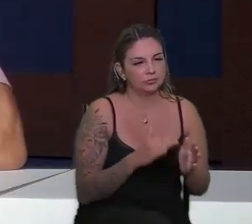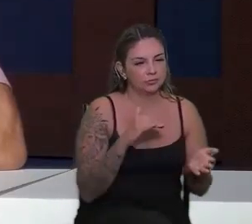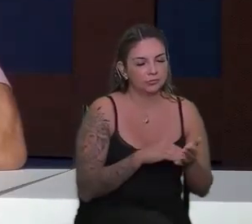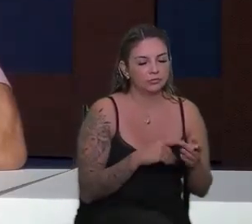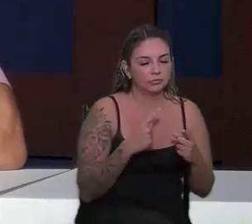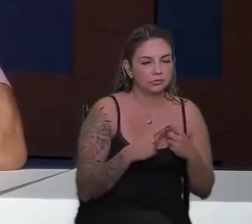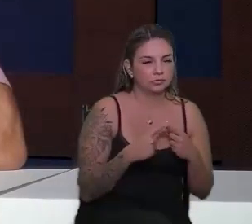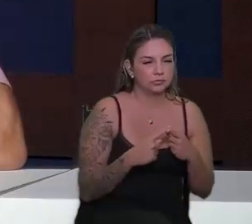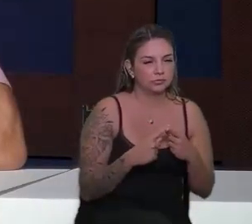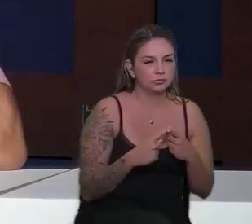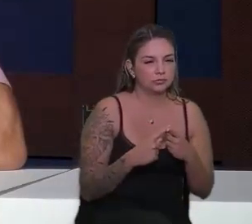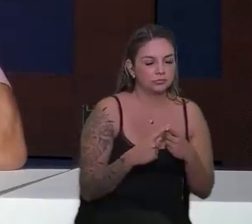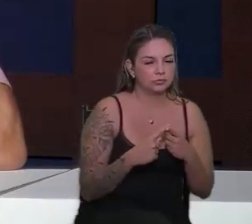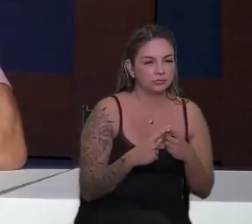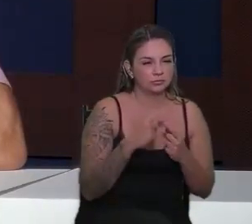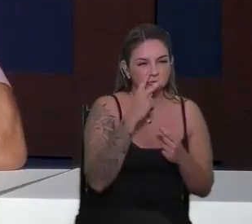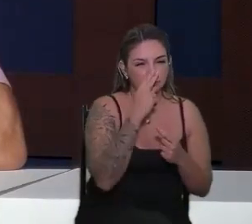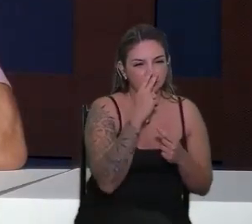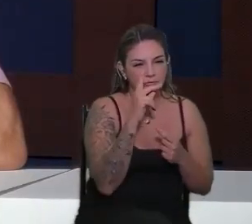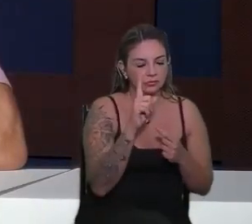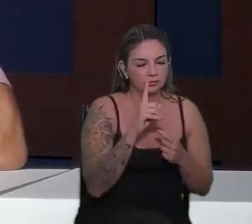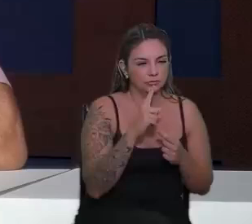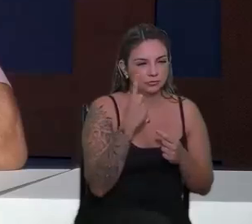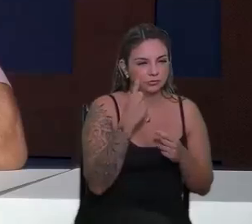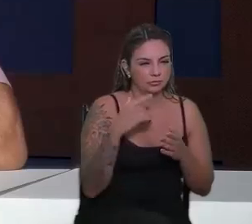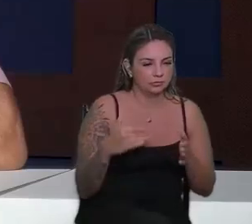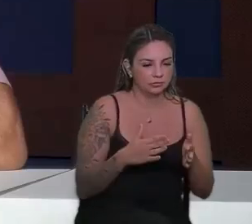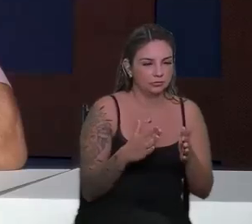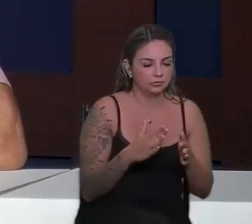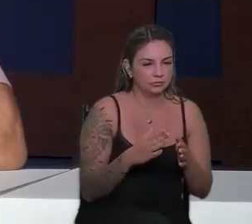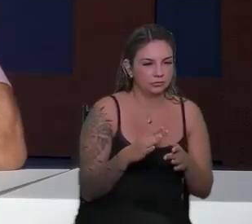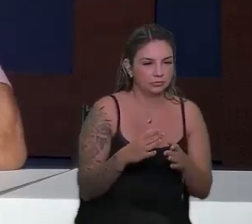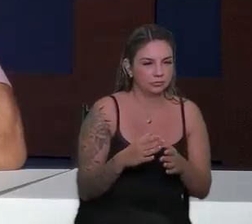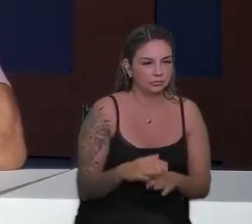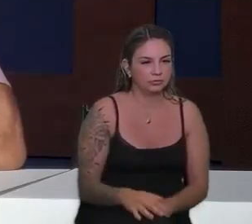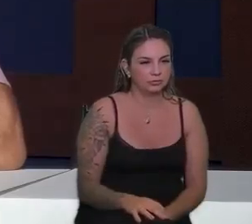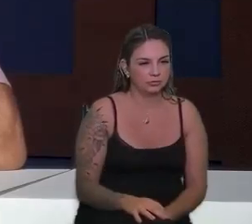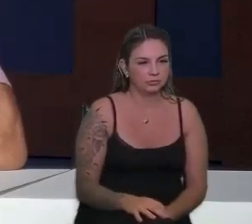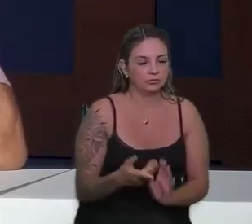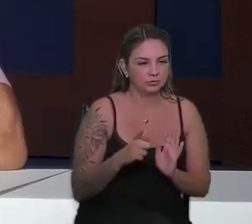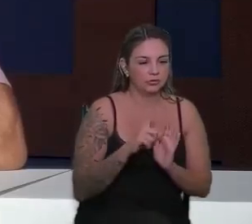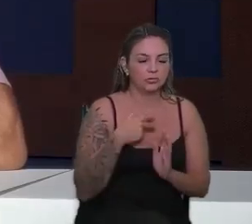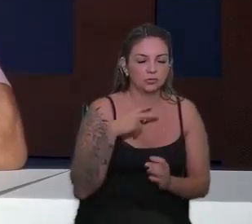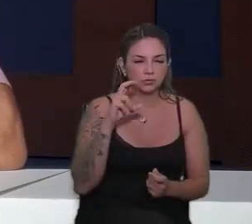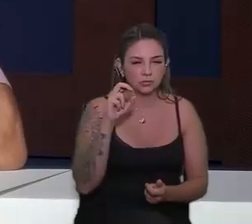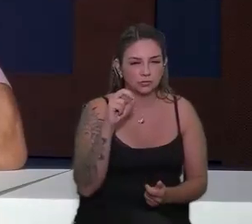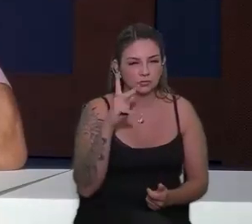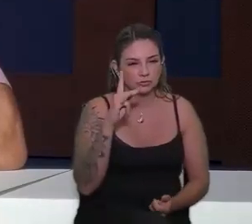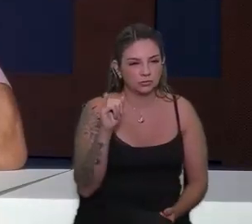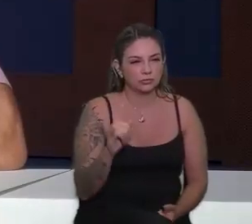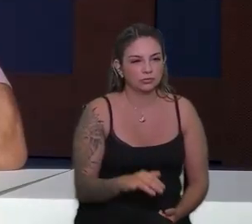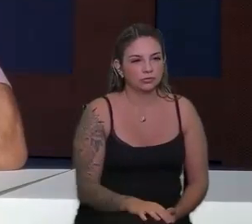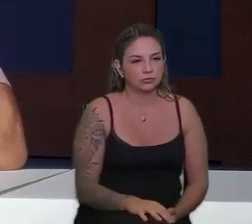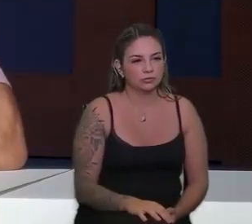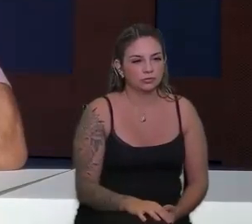até porque eu não era um caminho que foi seguido antes pelo meu avô e pelo meu